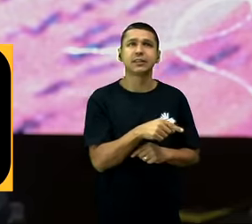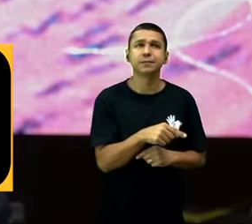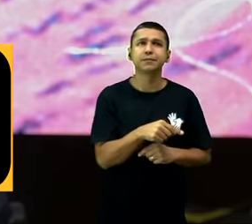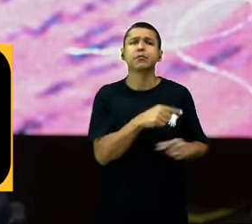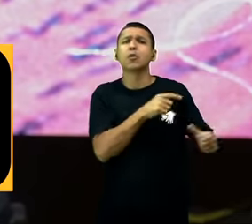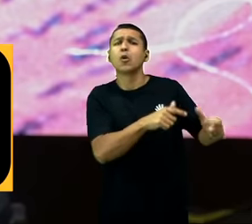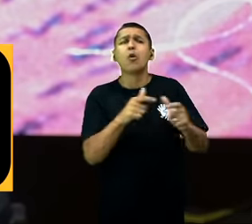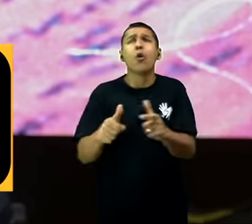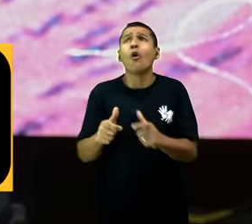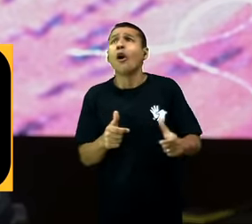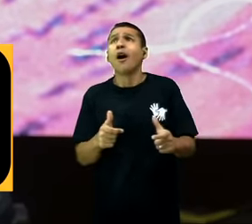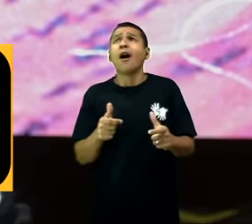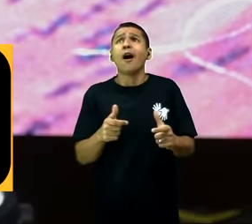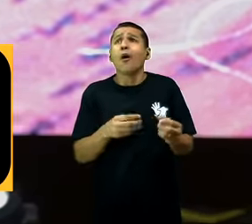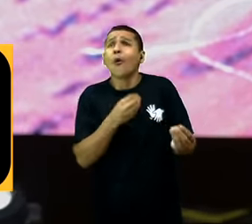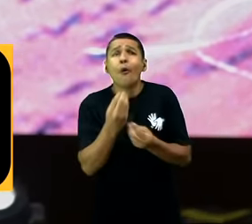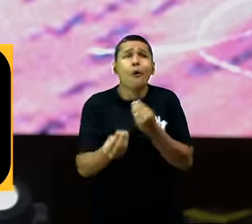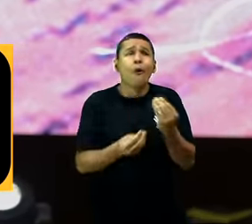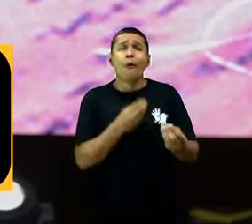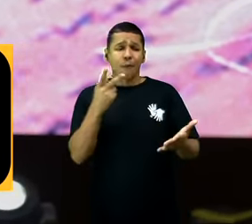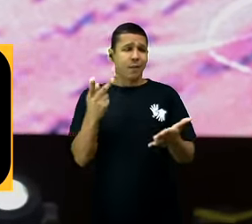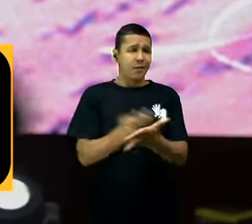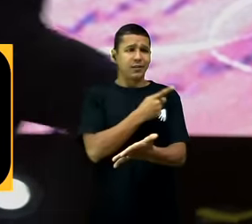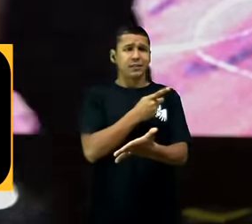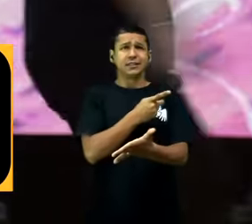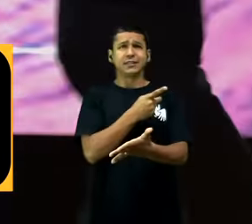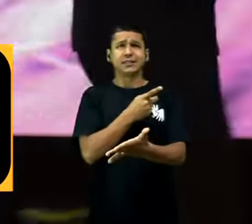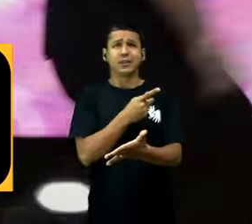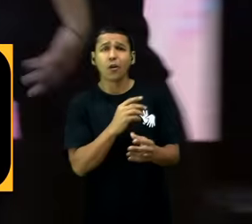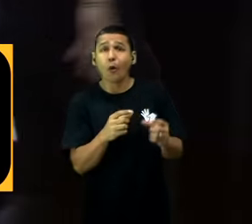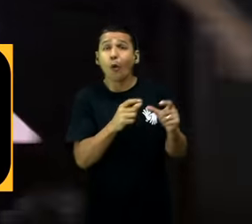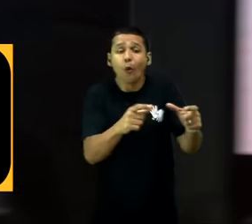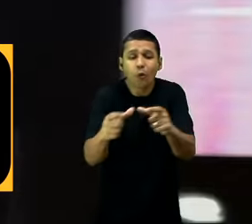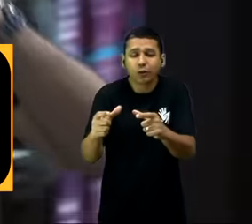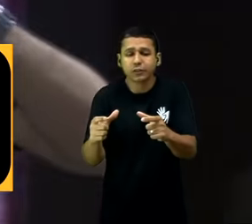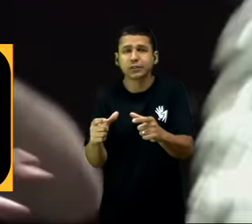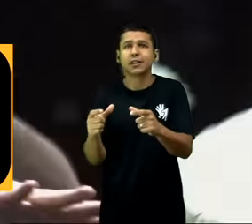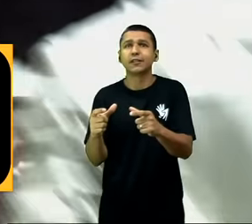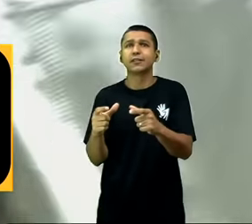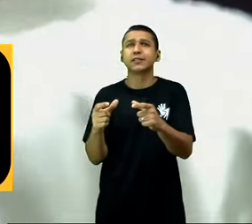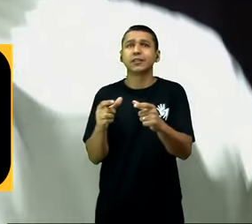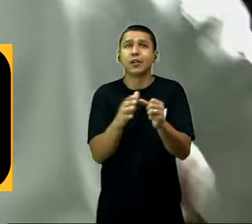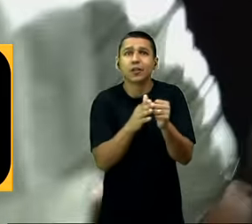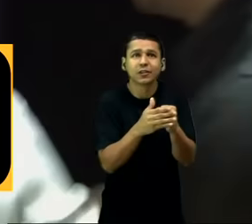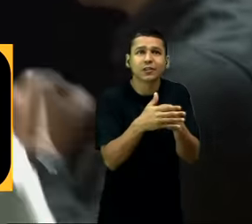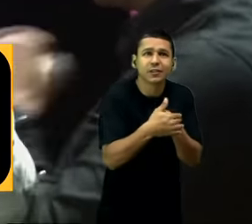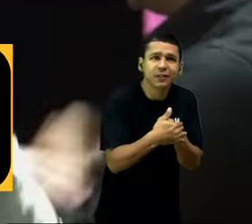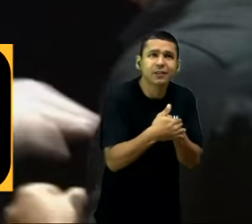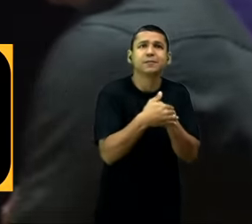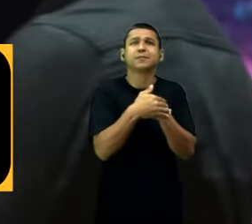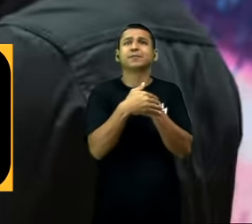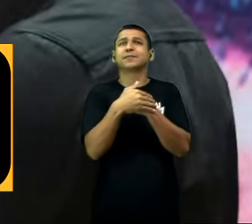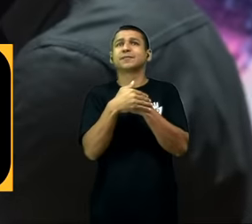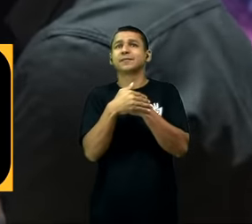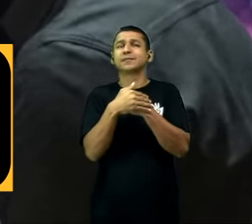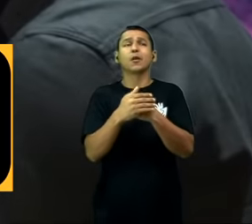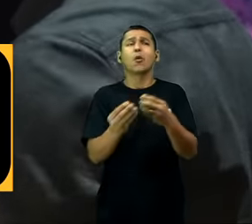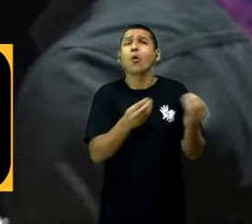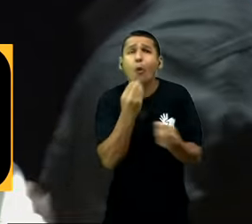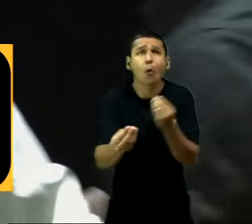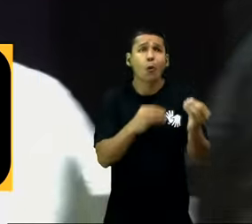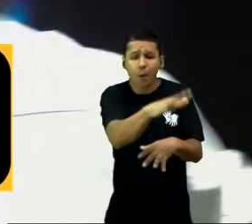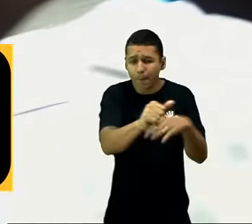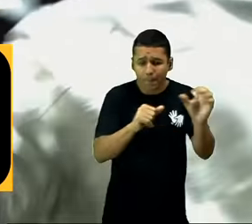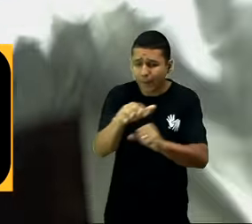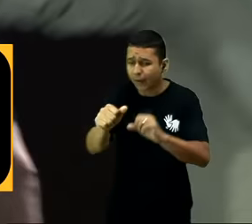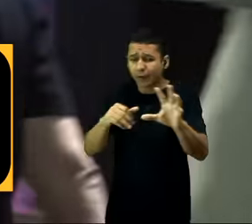isso? Da onde saiu isso? Onde é que estava guardado isso? Onde estava escondido isso? Como é que ele pegou isso? Como é que